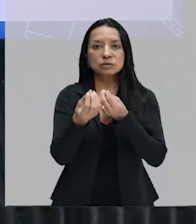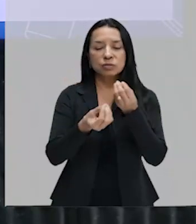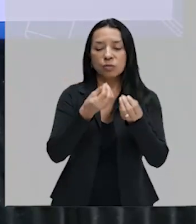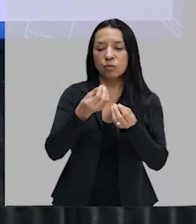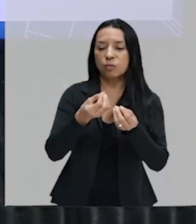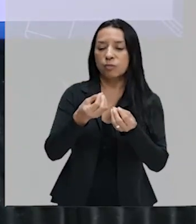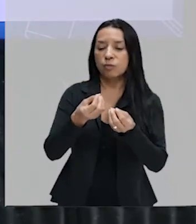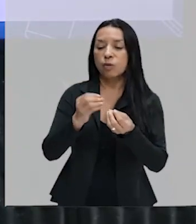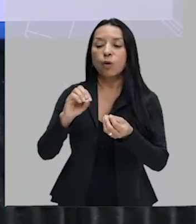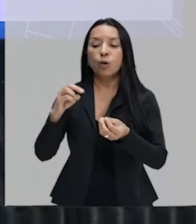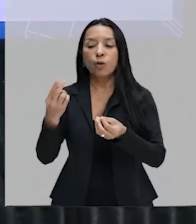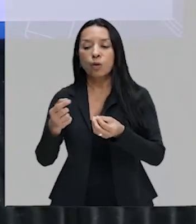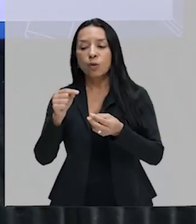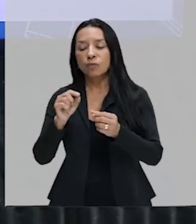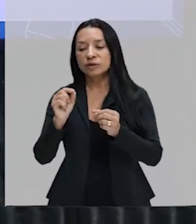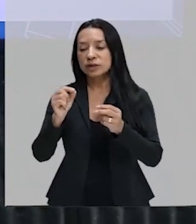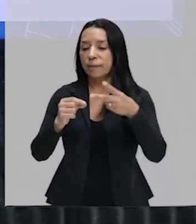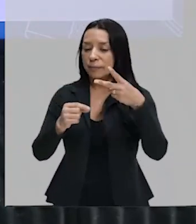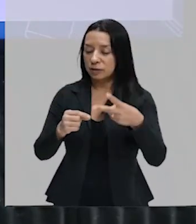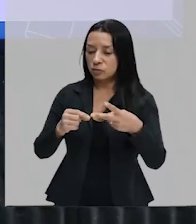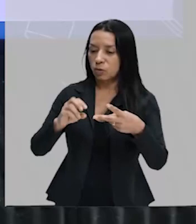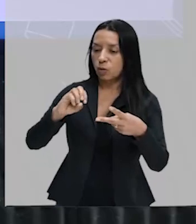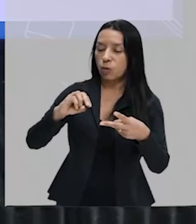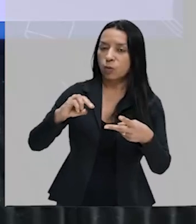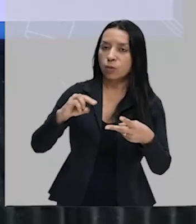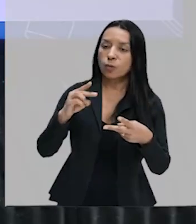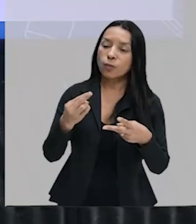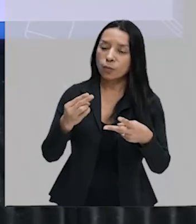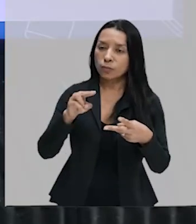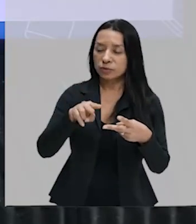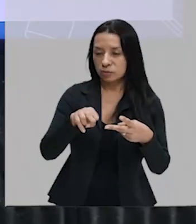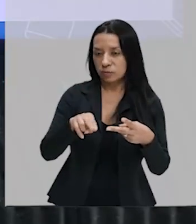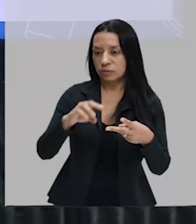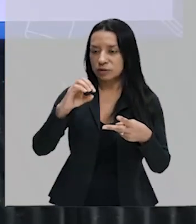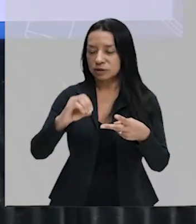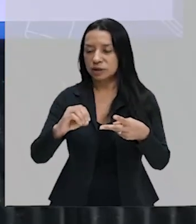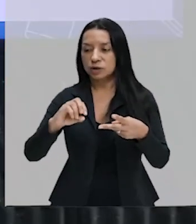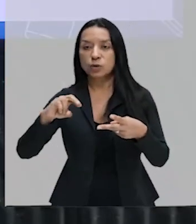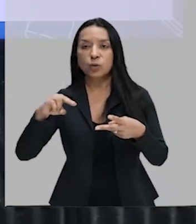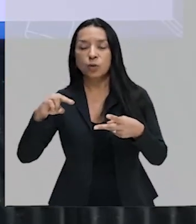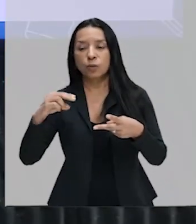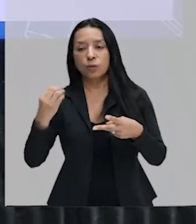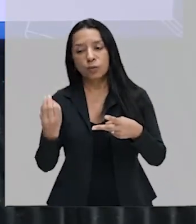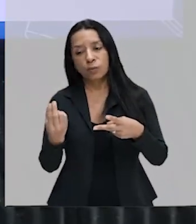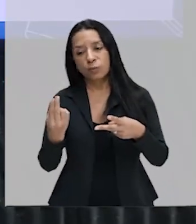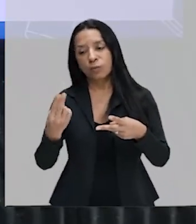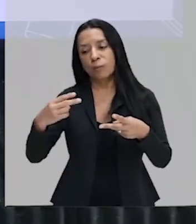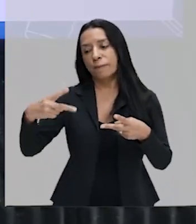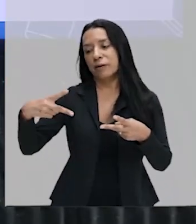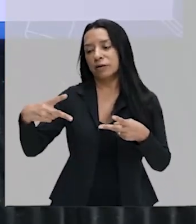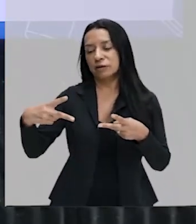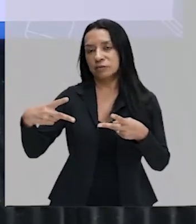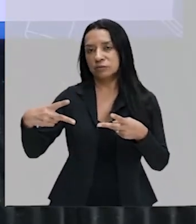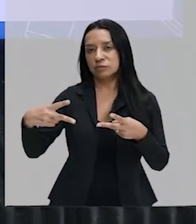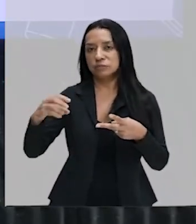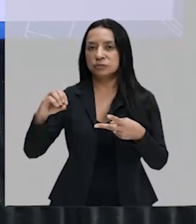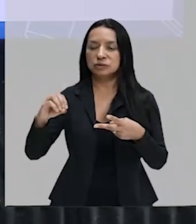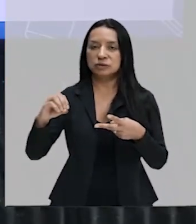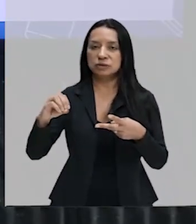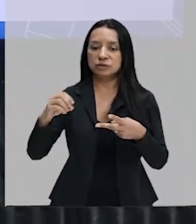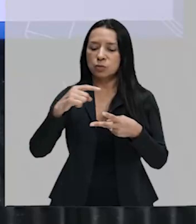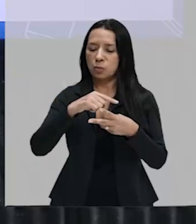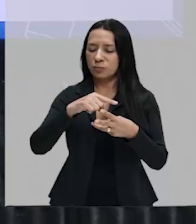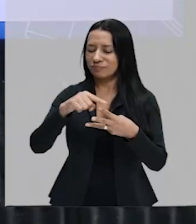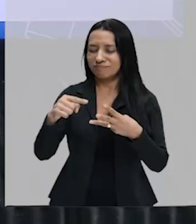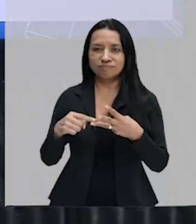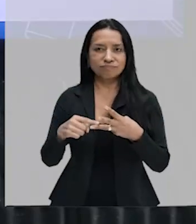ele vai ser menor do que zero, ou ele vai ser igual a zero, ou ele vai ser maior do que zero. Mas as três coisas ao mesmo tempo,